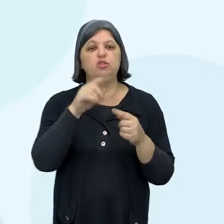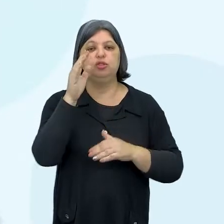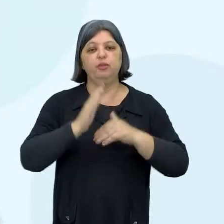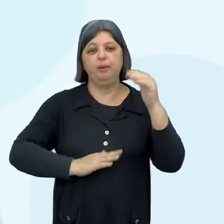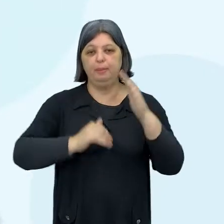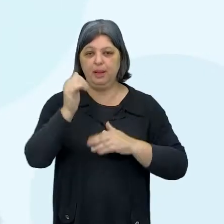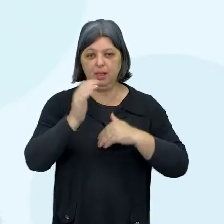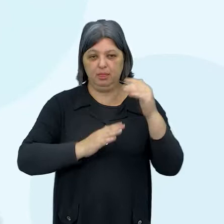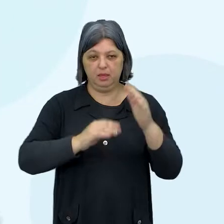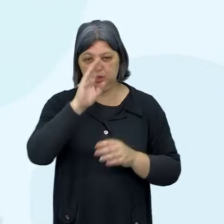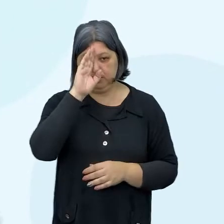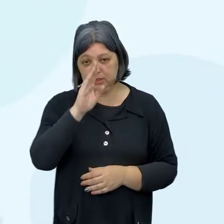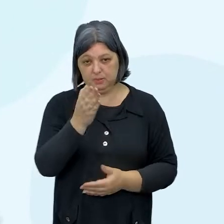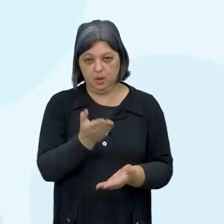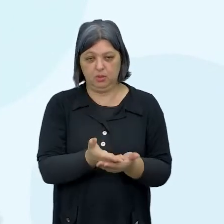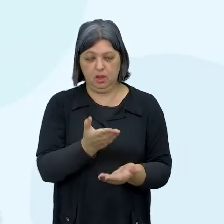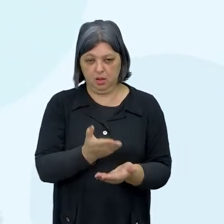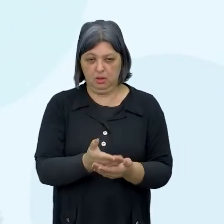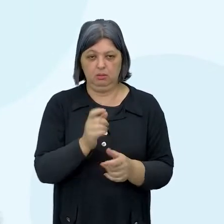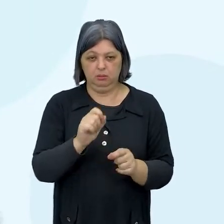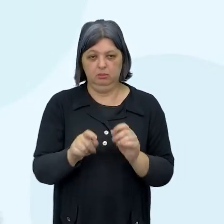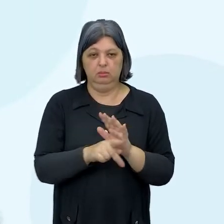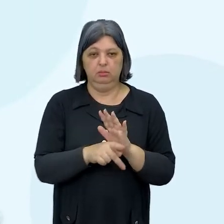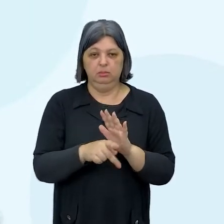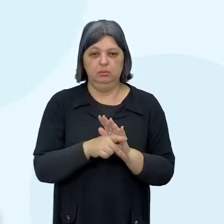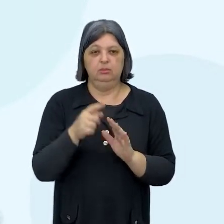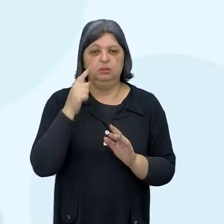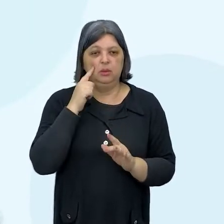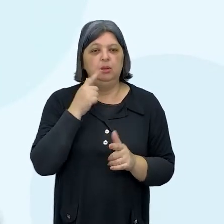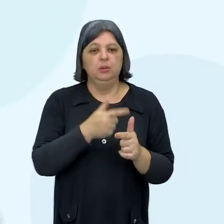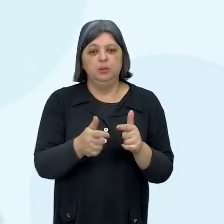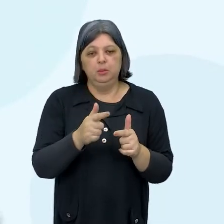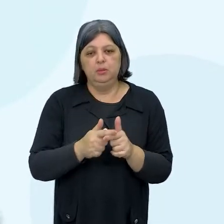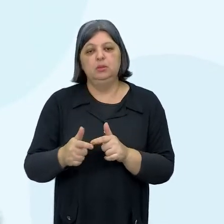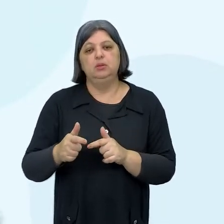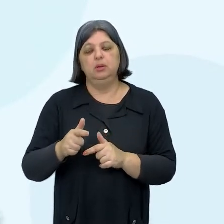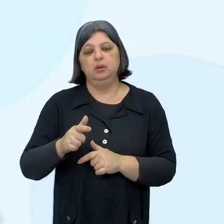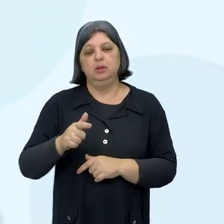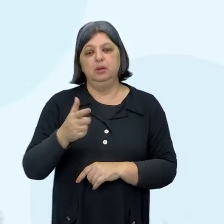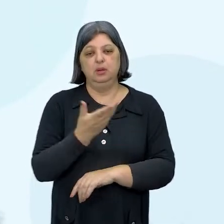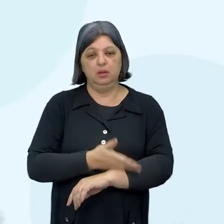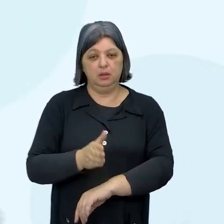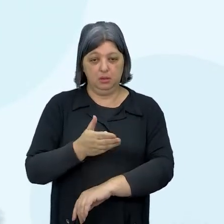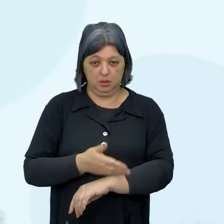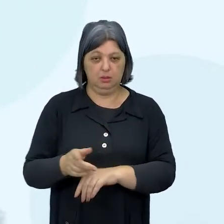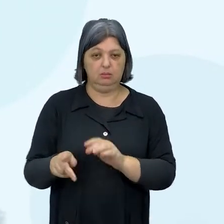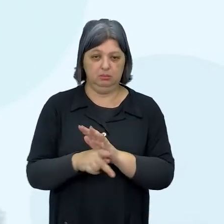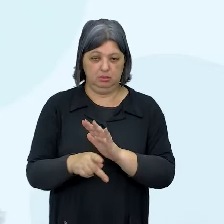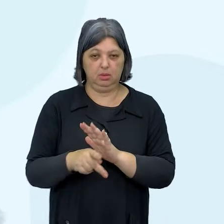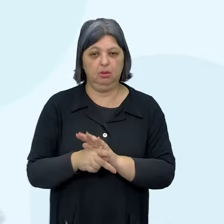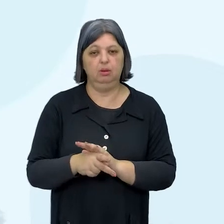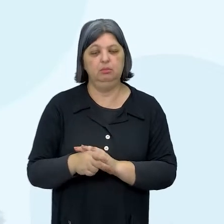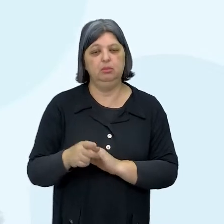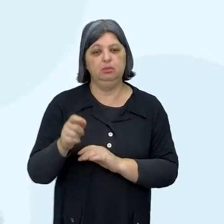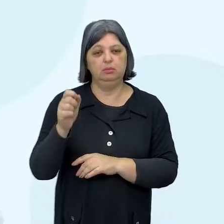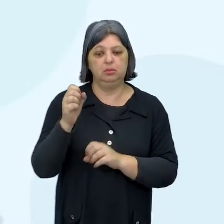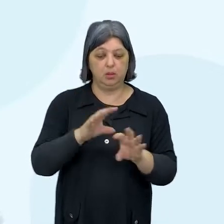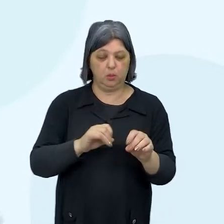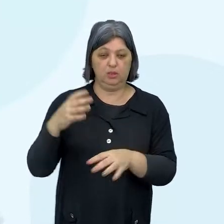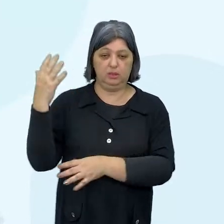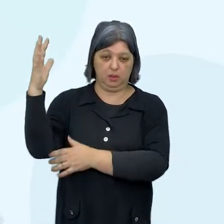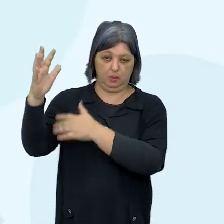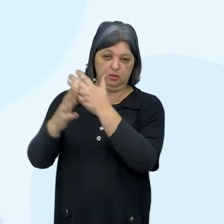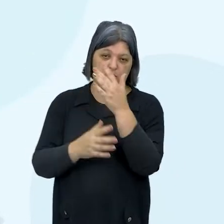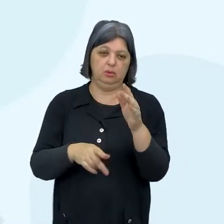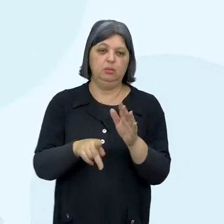habilidade principal da aula: problematizar hábitos e práticas individuais, por isso que a gente falou até de educação ambiental, e